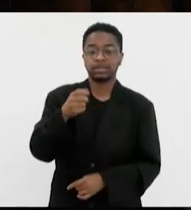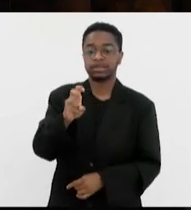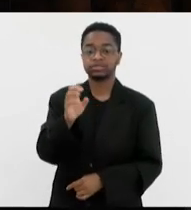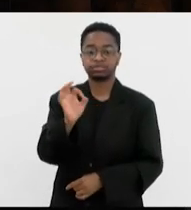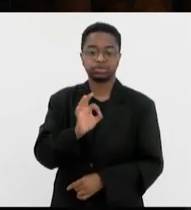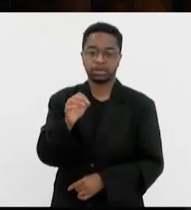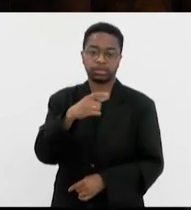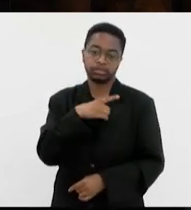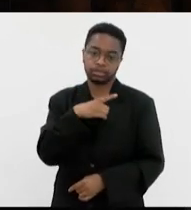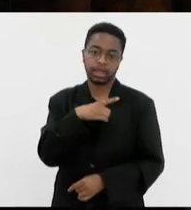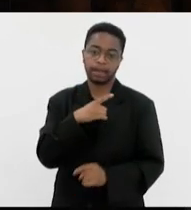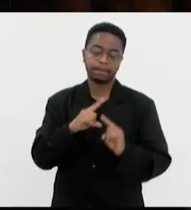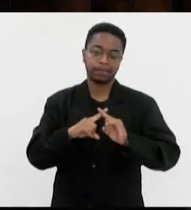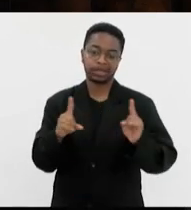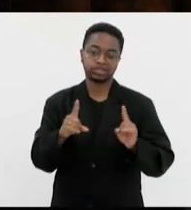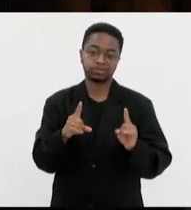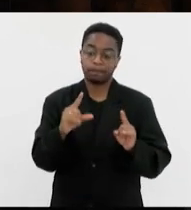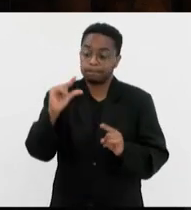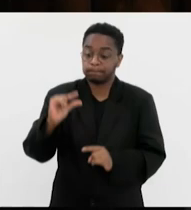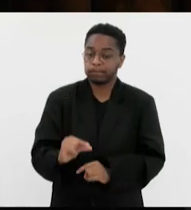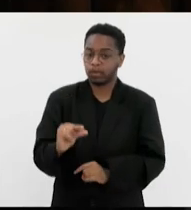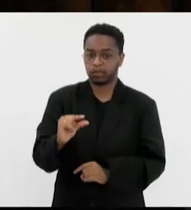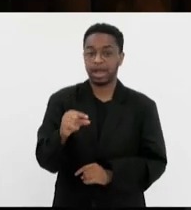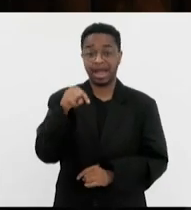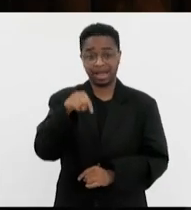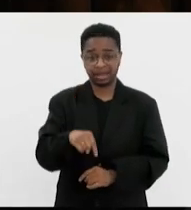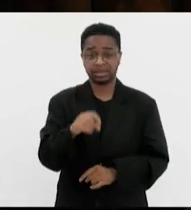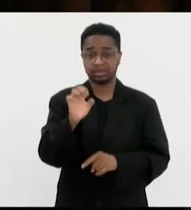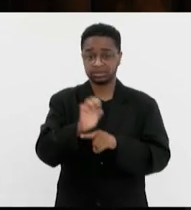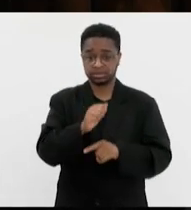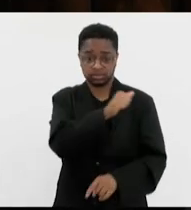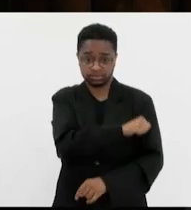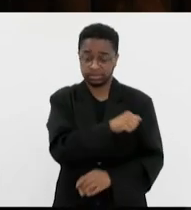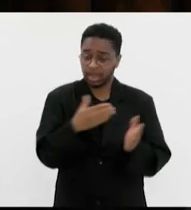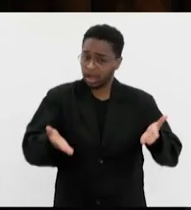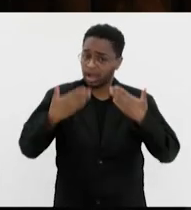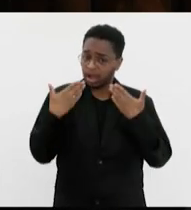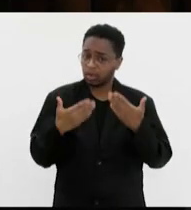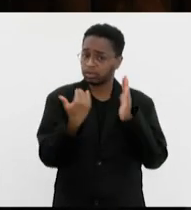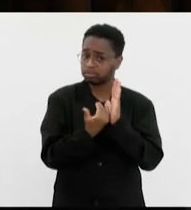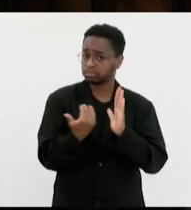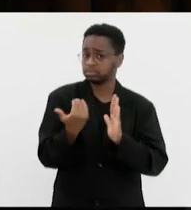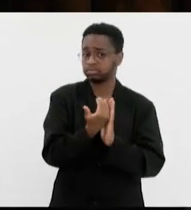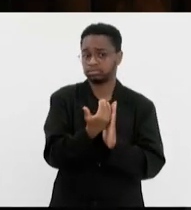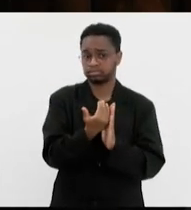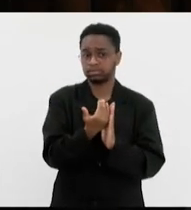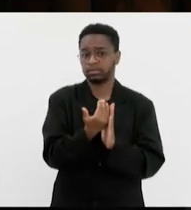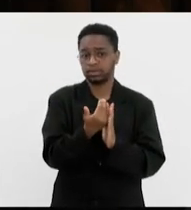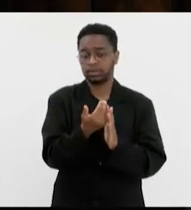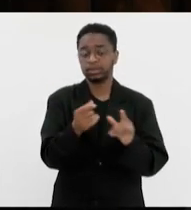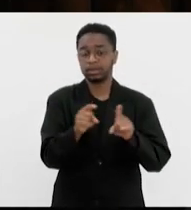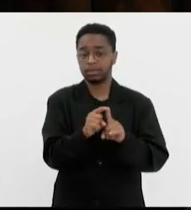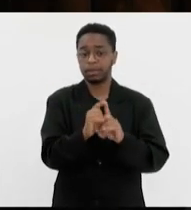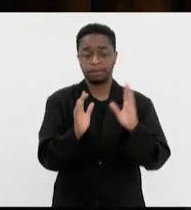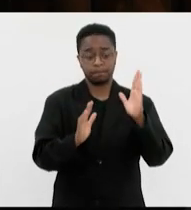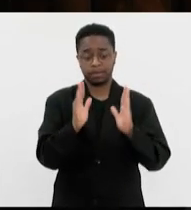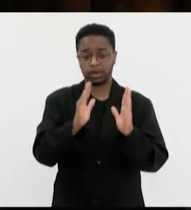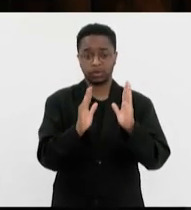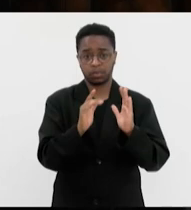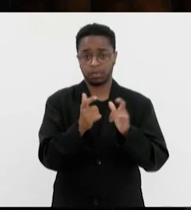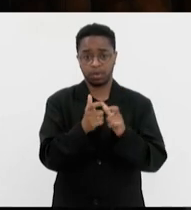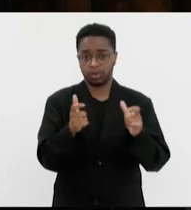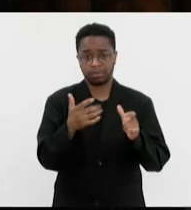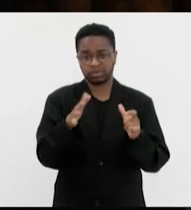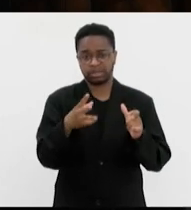escolas. Nós estamos falando de um estado que é um dos mais quentes do Brasil. Nós estamos falando de um estado que, durante boa parte do ano, cerca de 3,